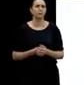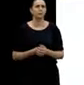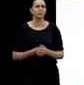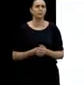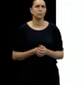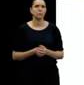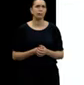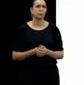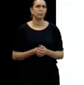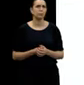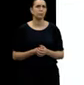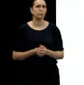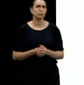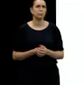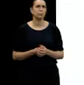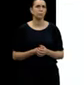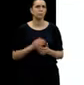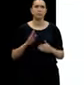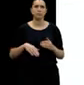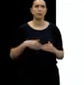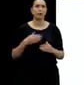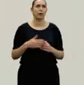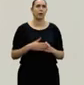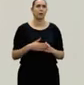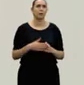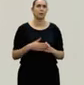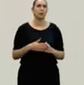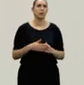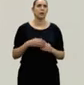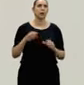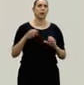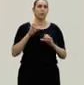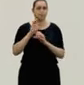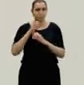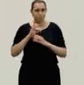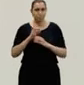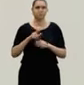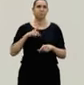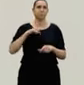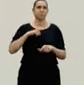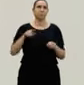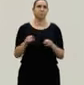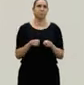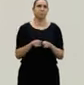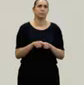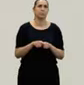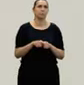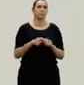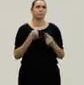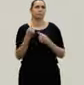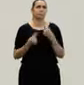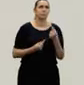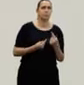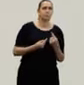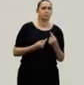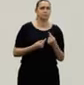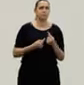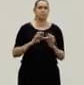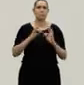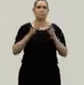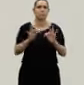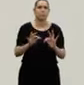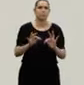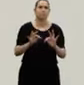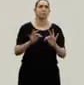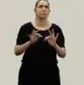tudo isso. Isso, tudo através de microscópio e também de algumas técnicas que a gente